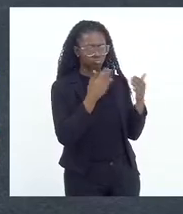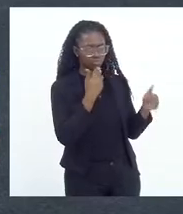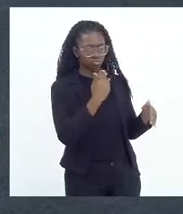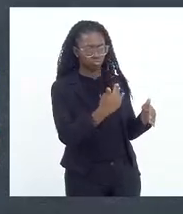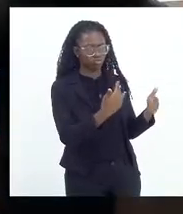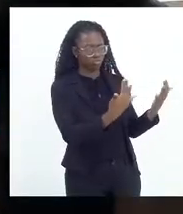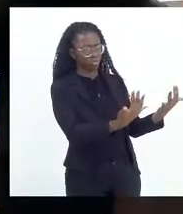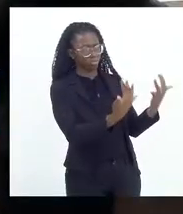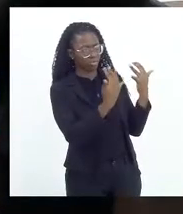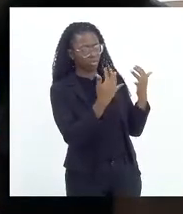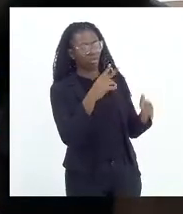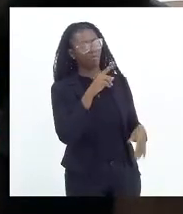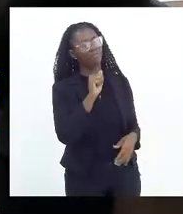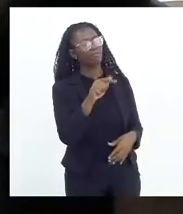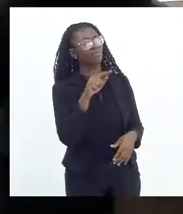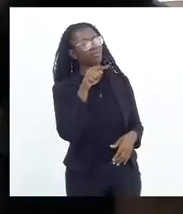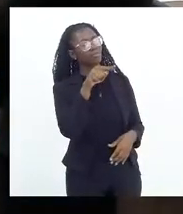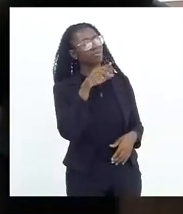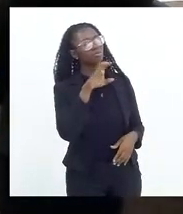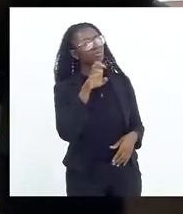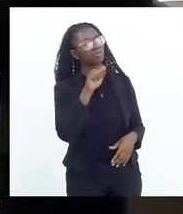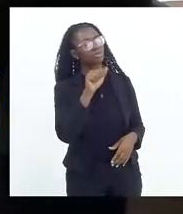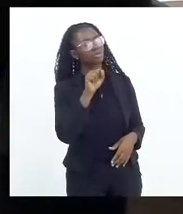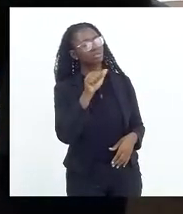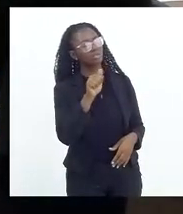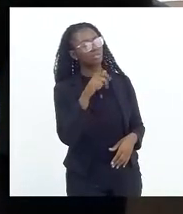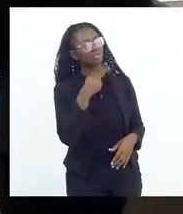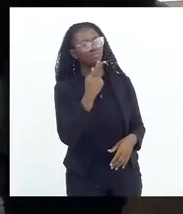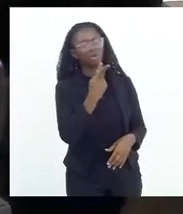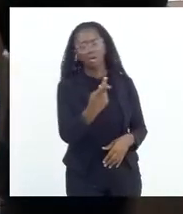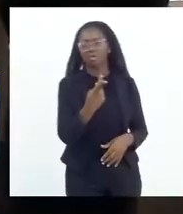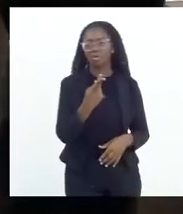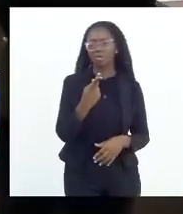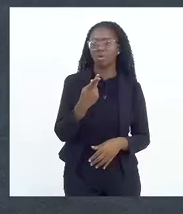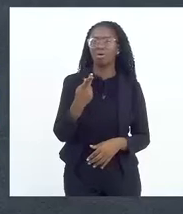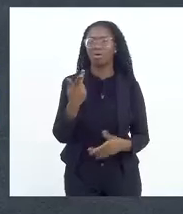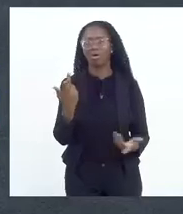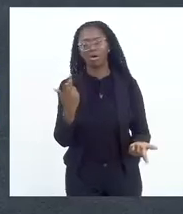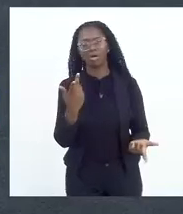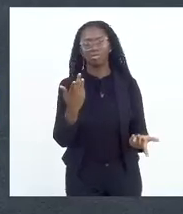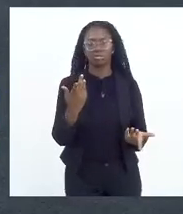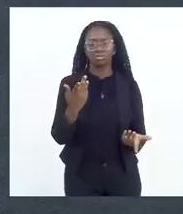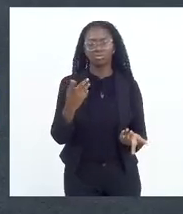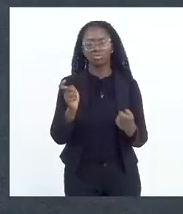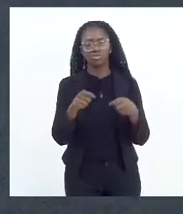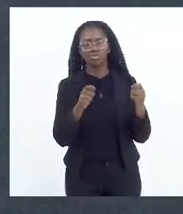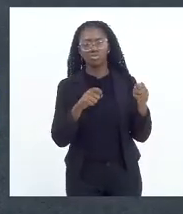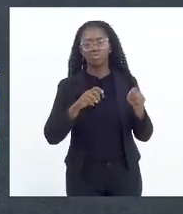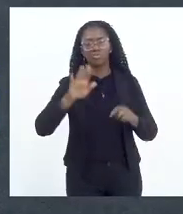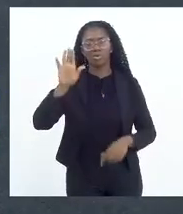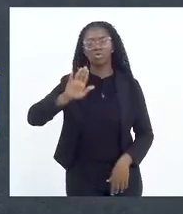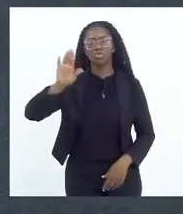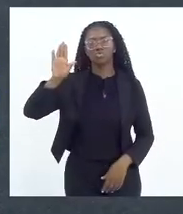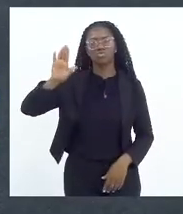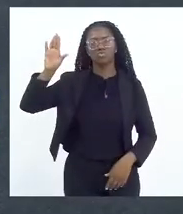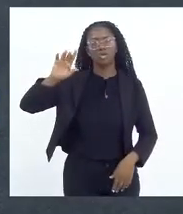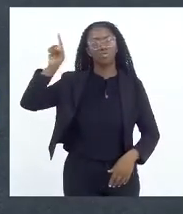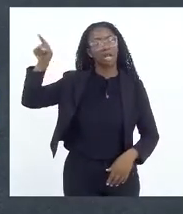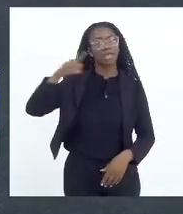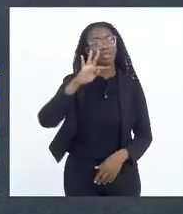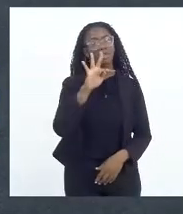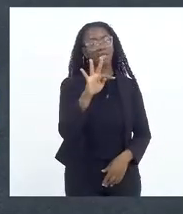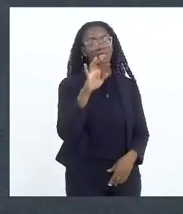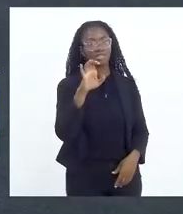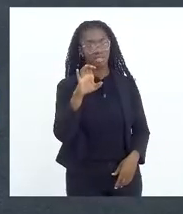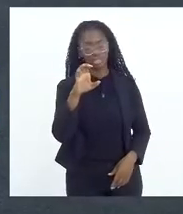Ontem surgiu algumas questões dos possíveis candidatos para o Tribunal de Contas do Estado.